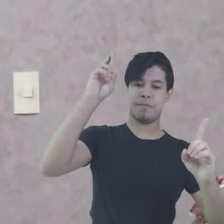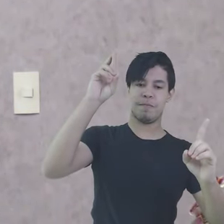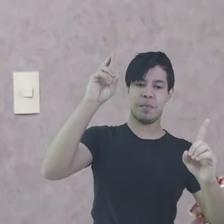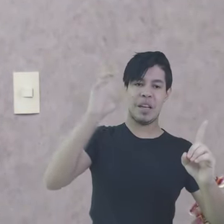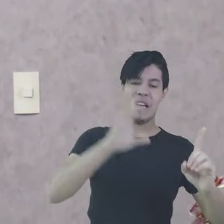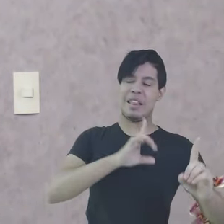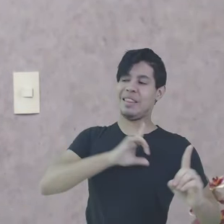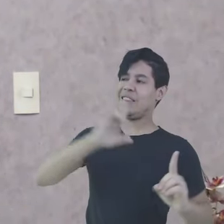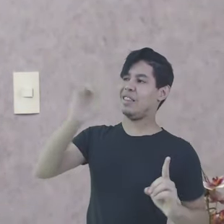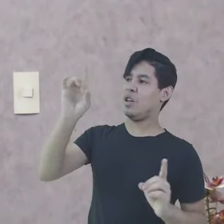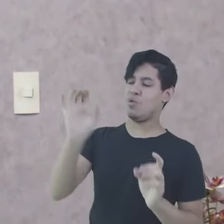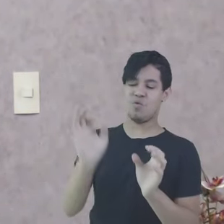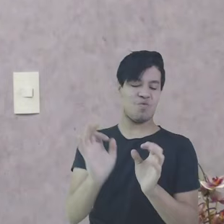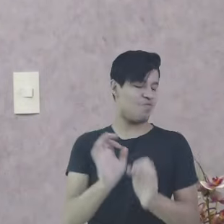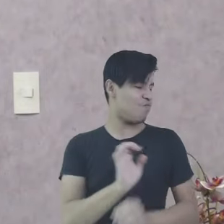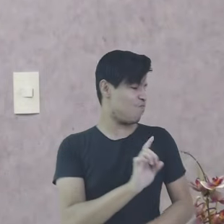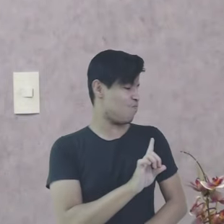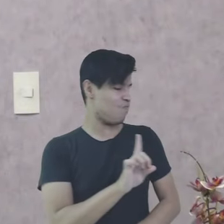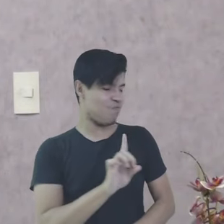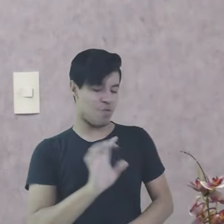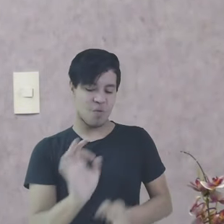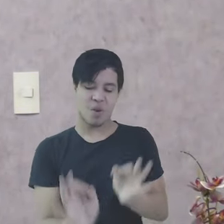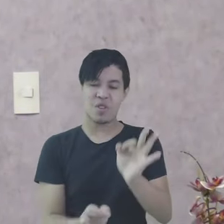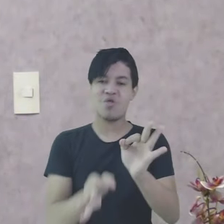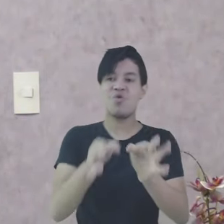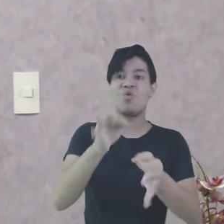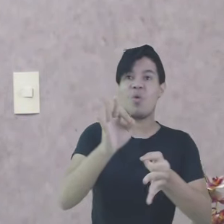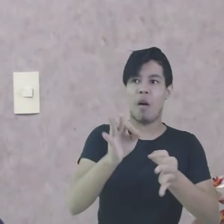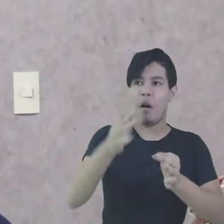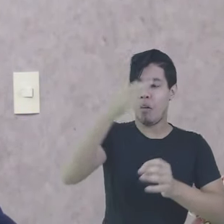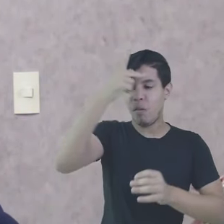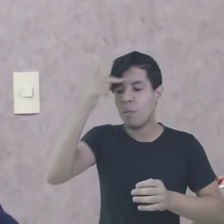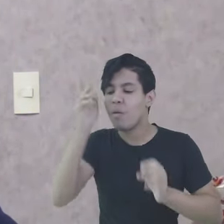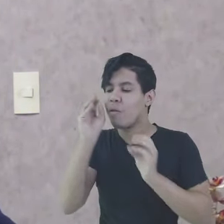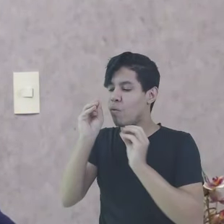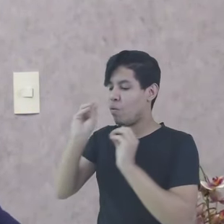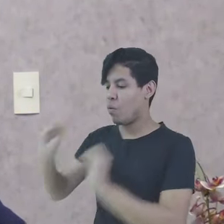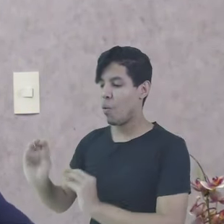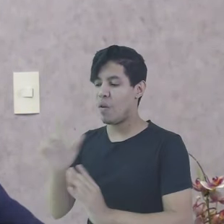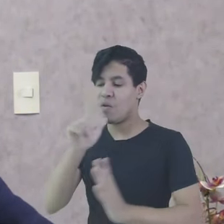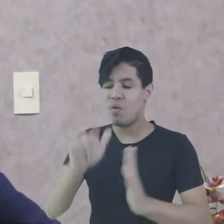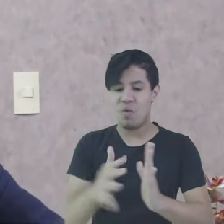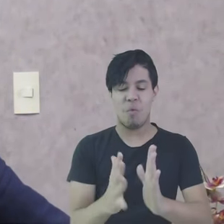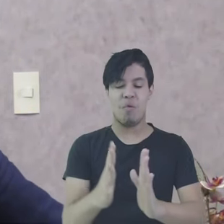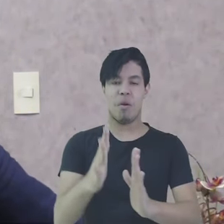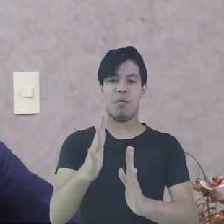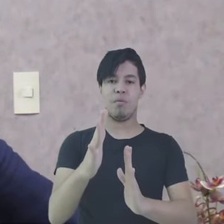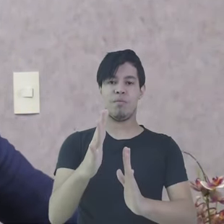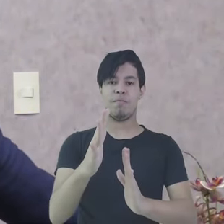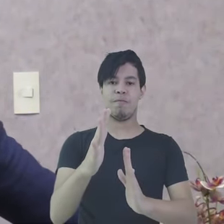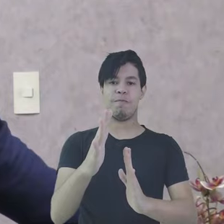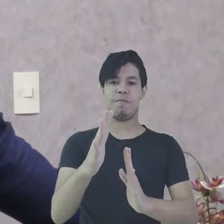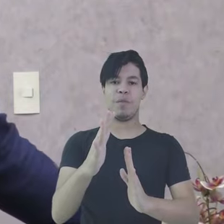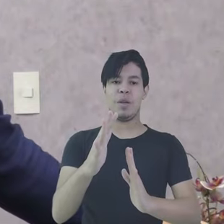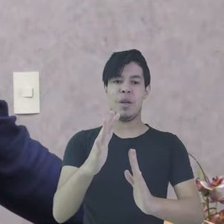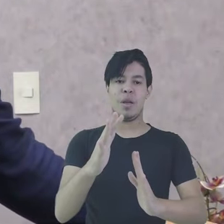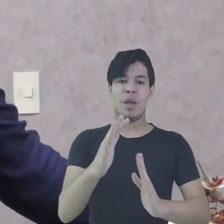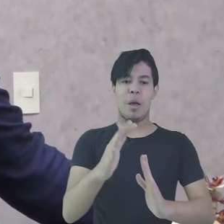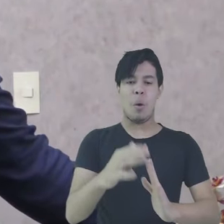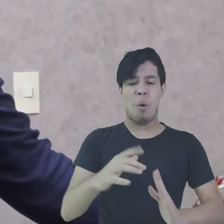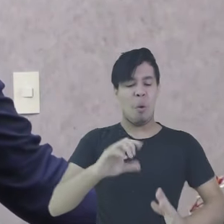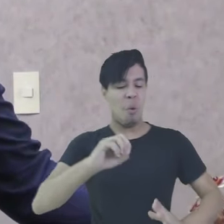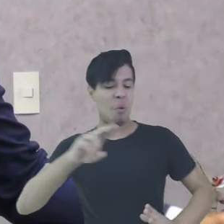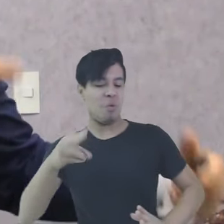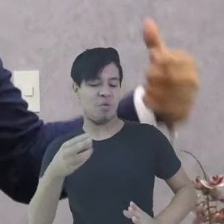Deus não vai jogar pessoas num lago, literal. Mas por seu amor, e para que os perdidos não vivam atormentados